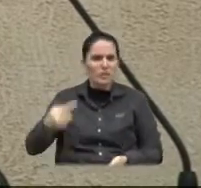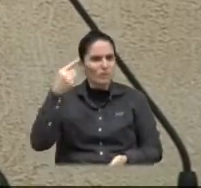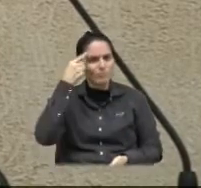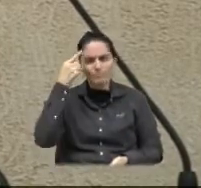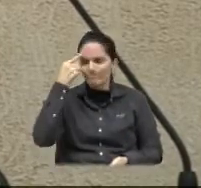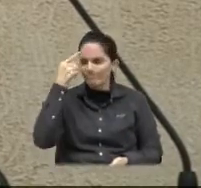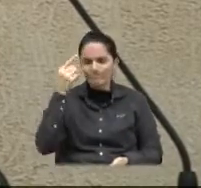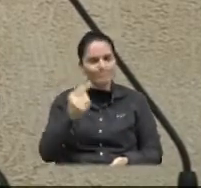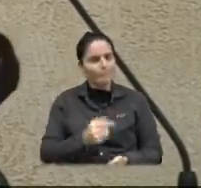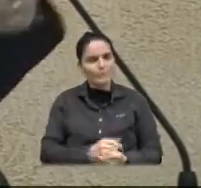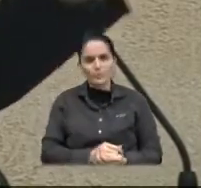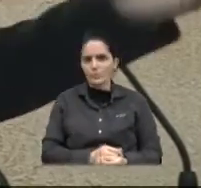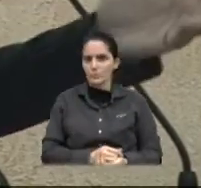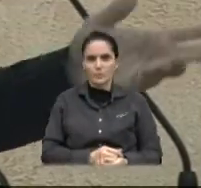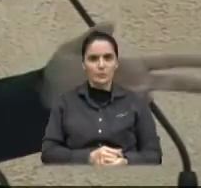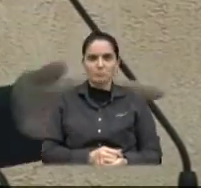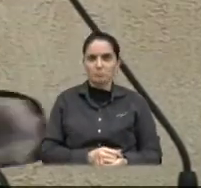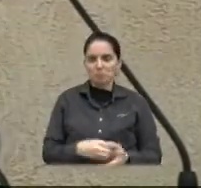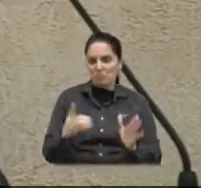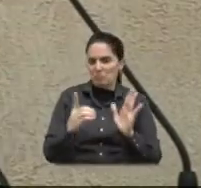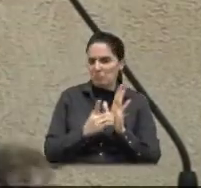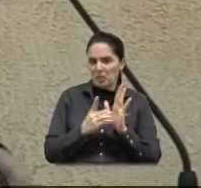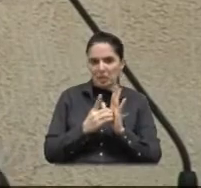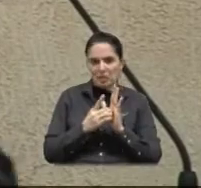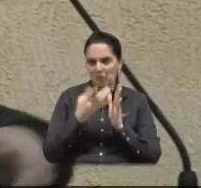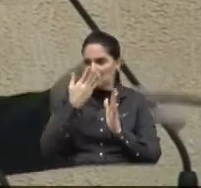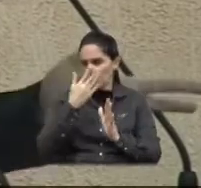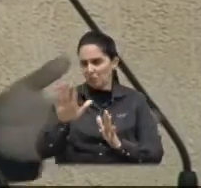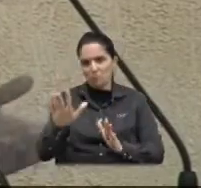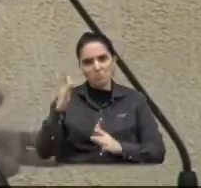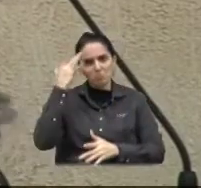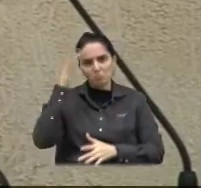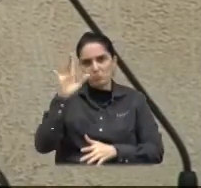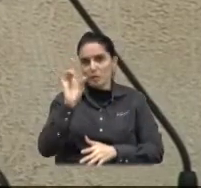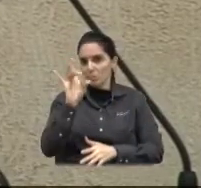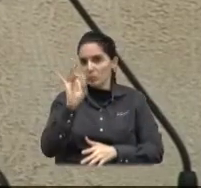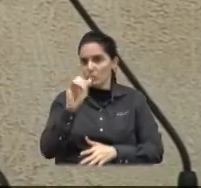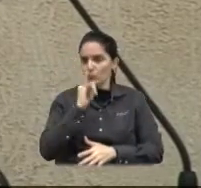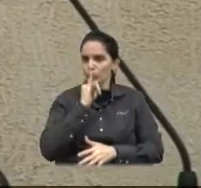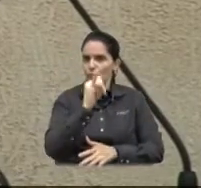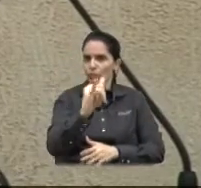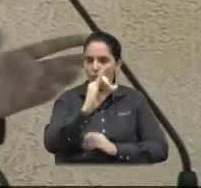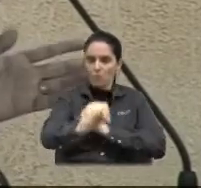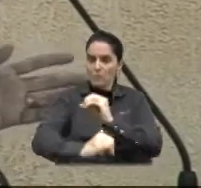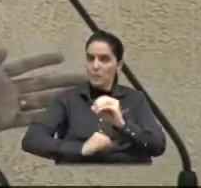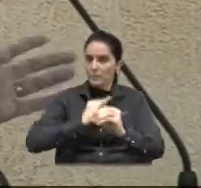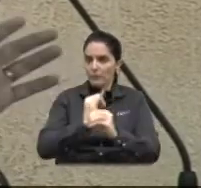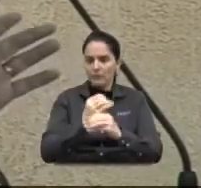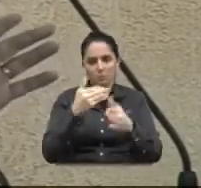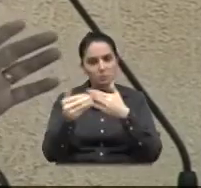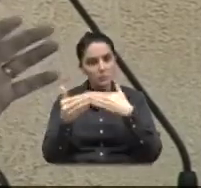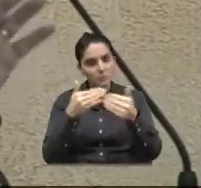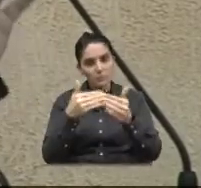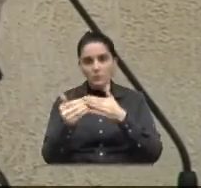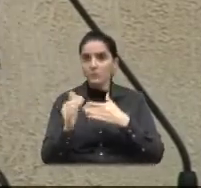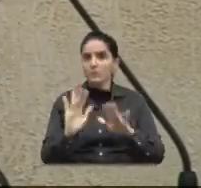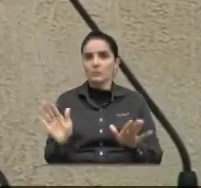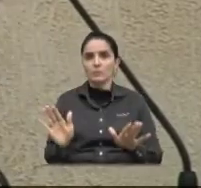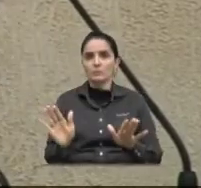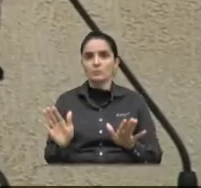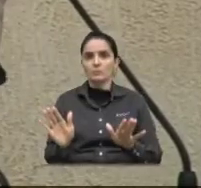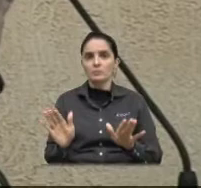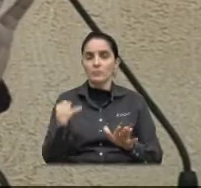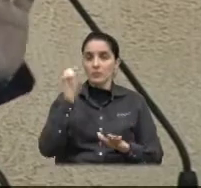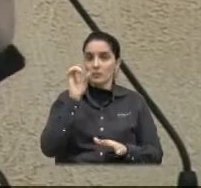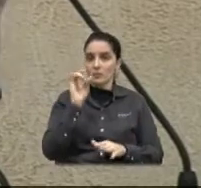se foi por decreto o seu foi só uma nota na internet independente do que foi e foi uma